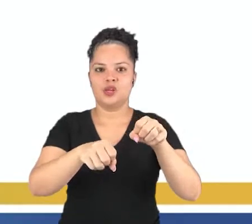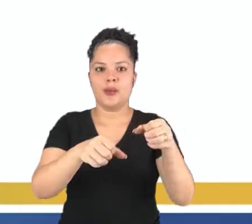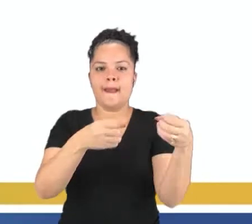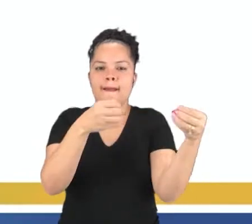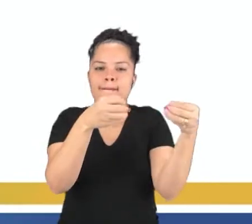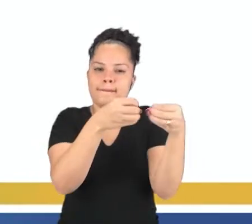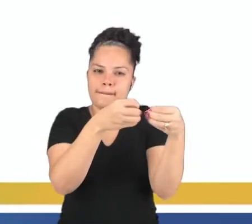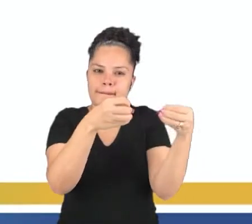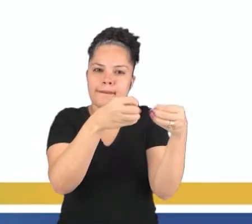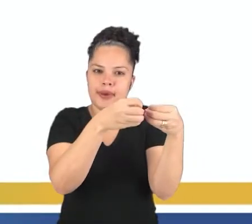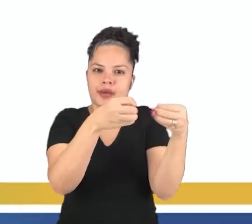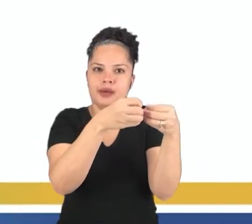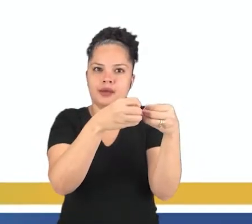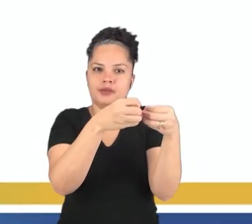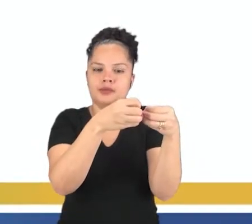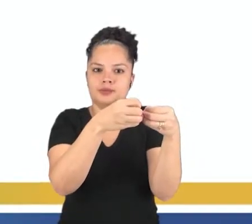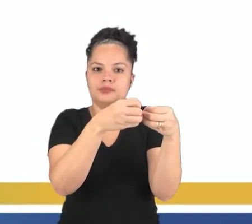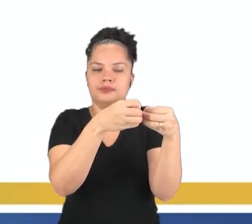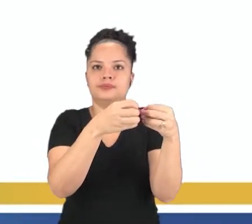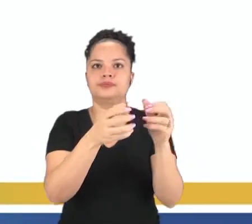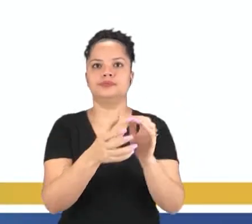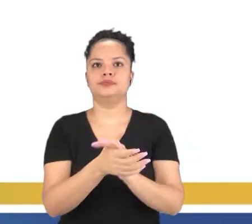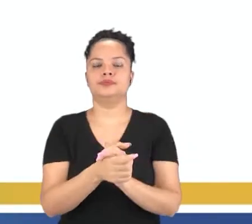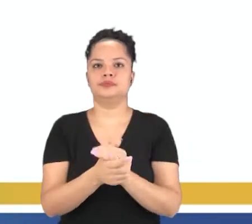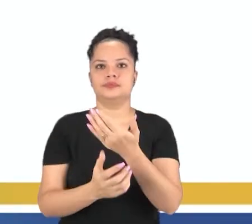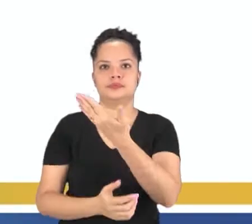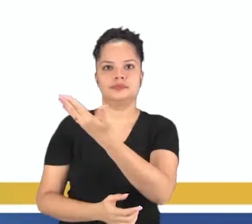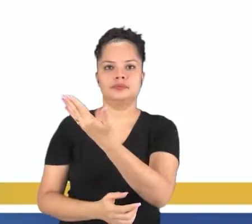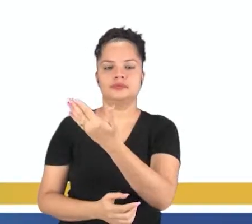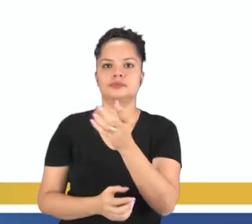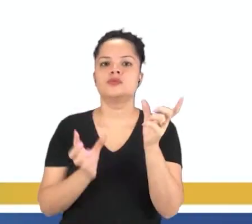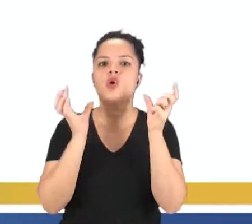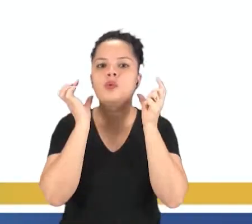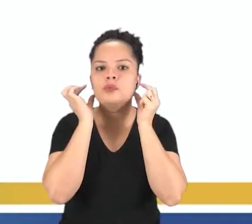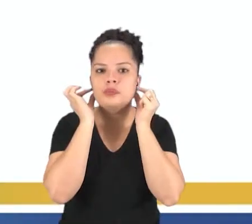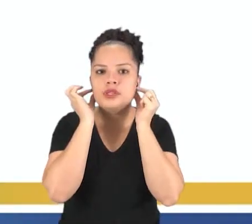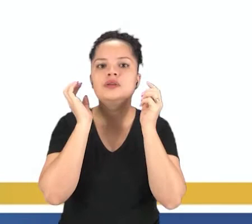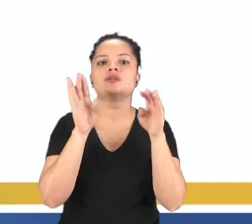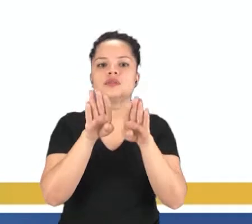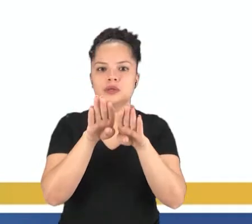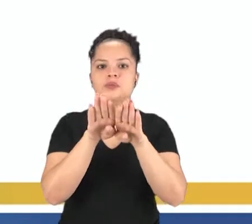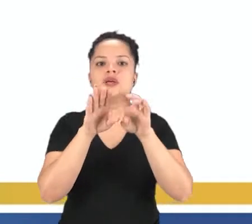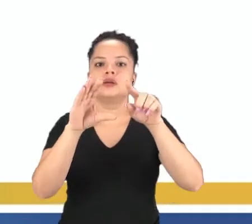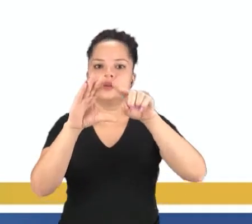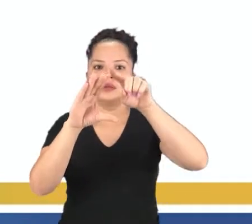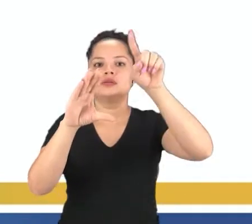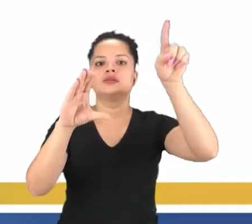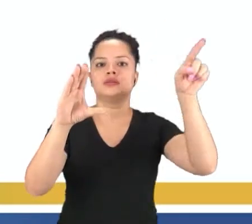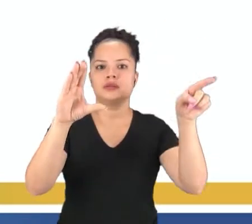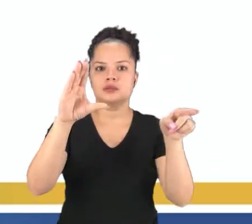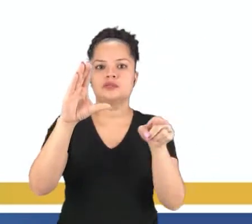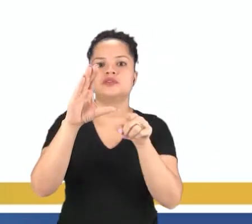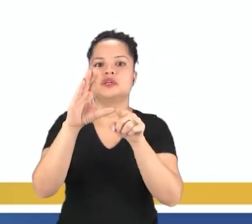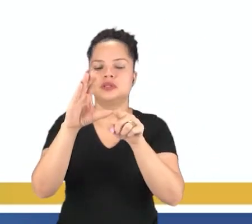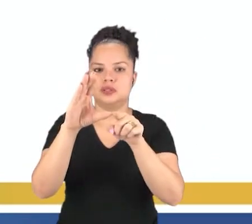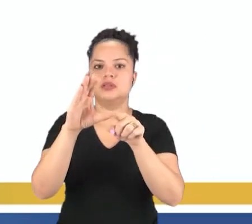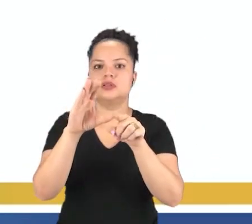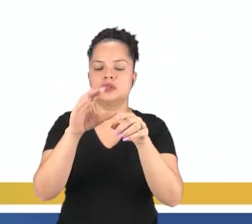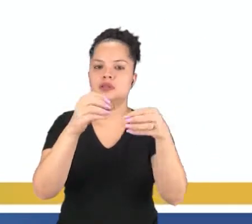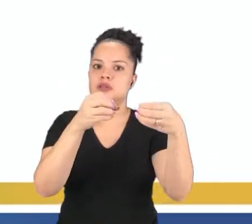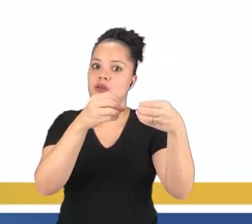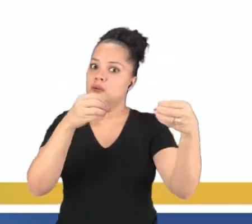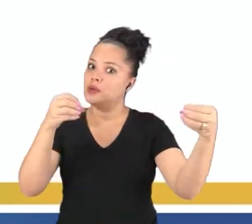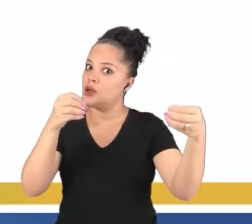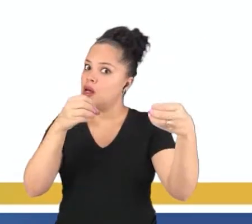tocam em um único ponto. Aqui nós temos duas circunferências, certo? Que não se tocam, ok?